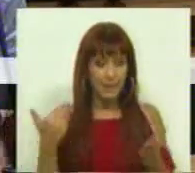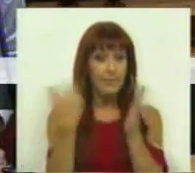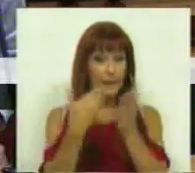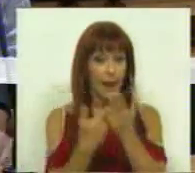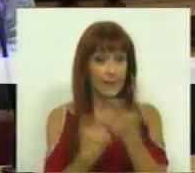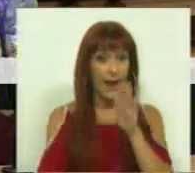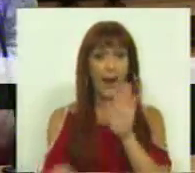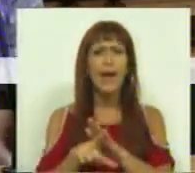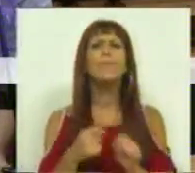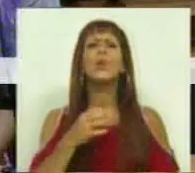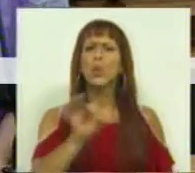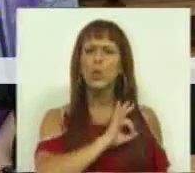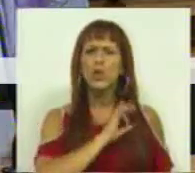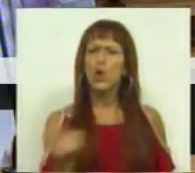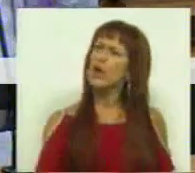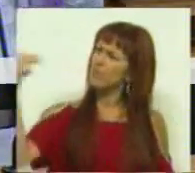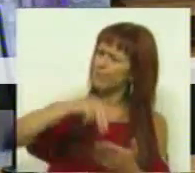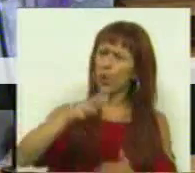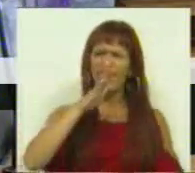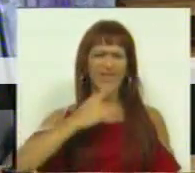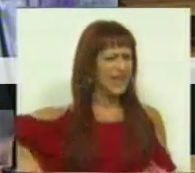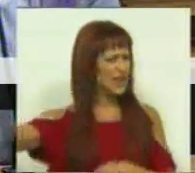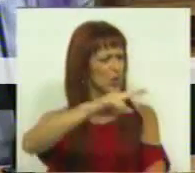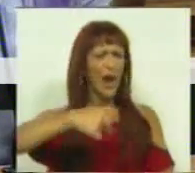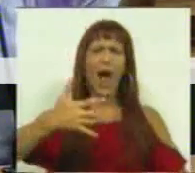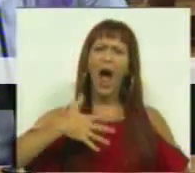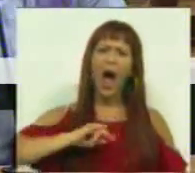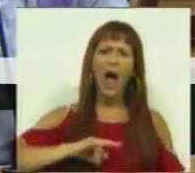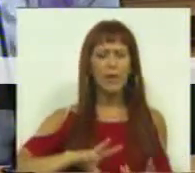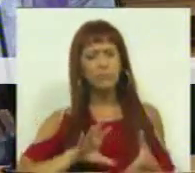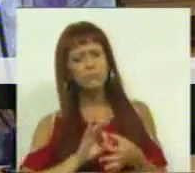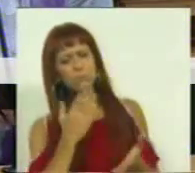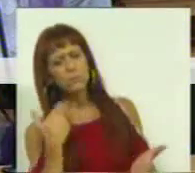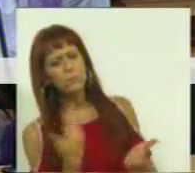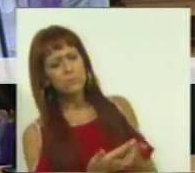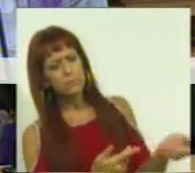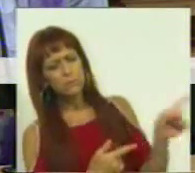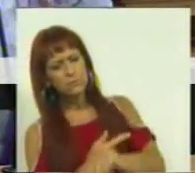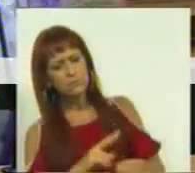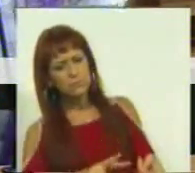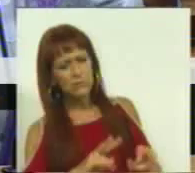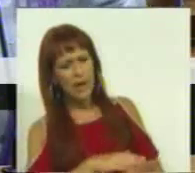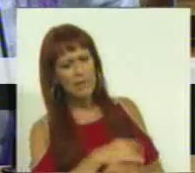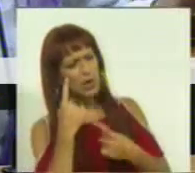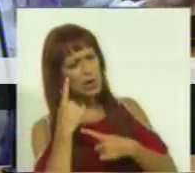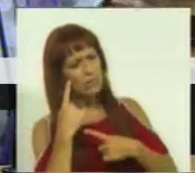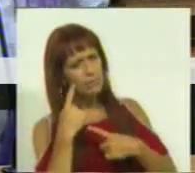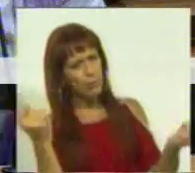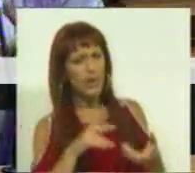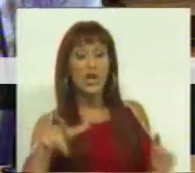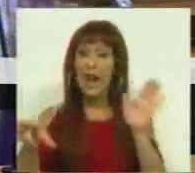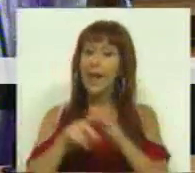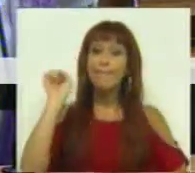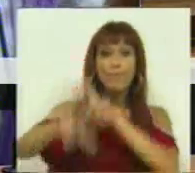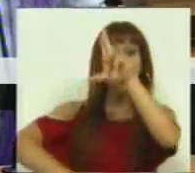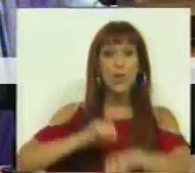aqui na lei. O senhor vem-nos dizer que quer adequar à administração pública uma lei moderna. É